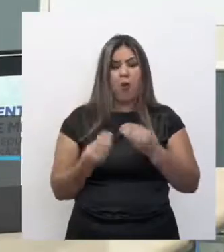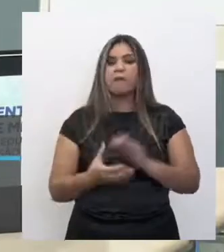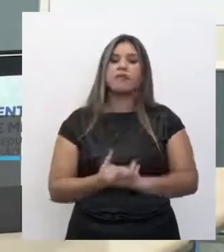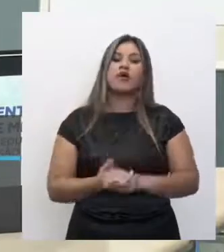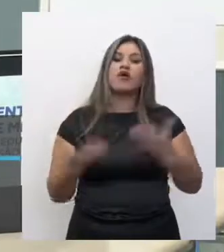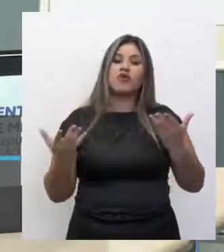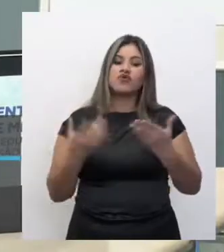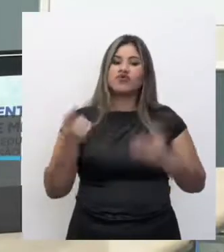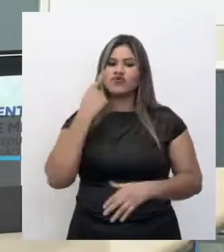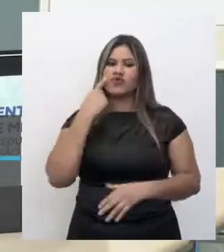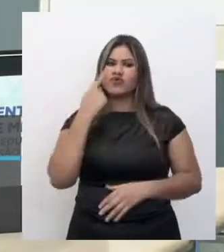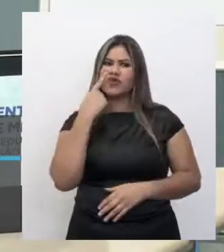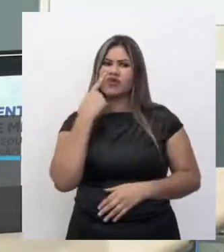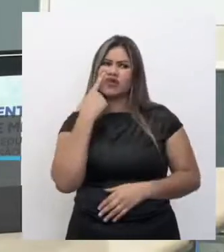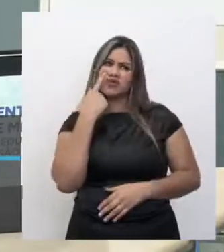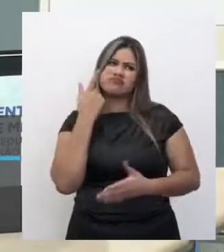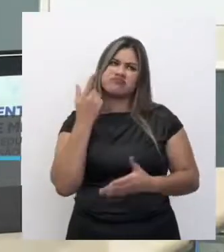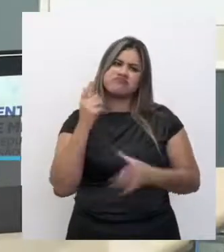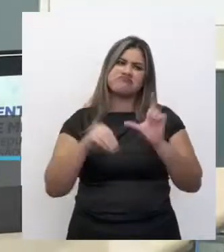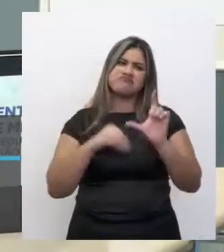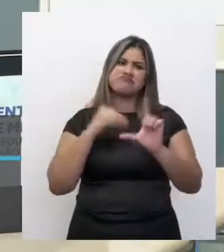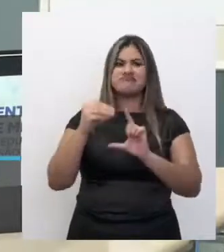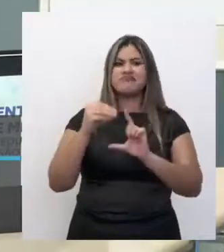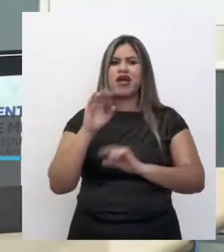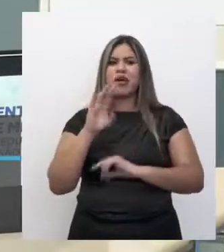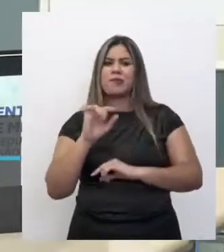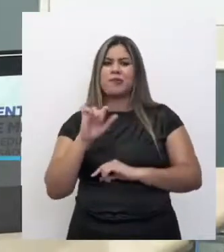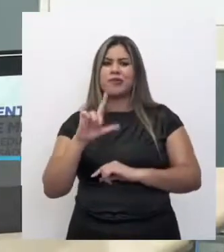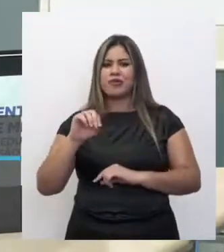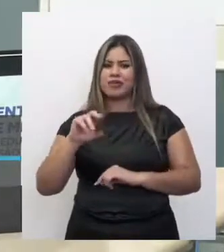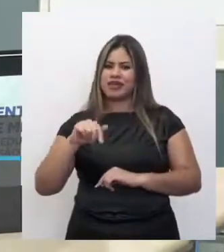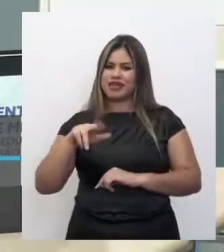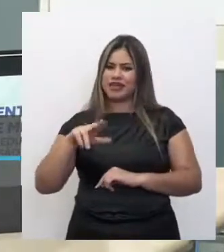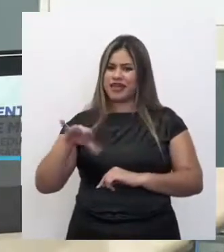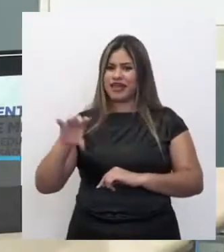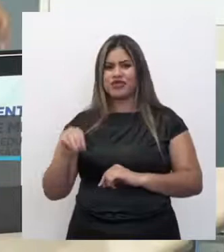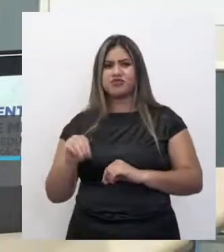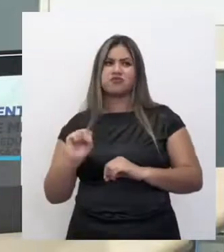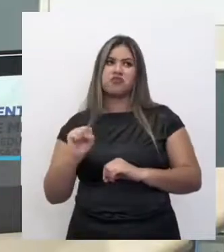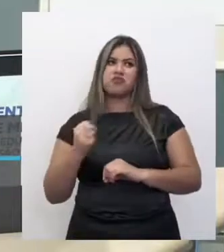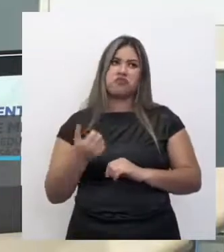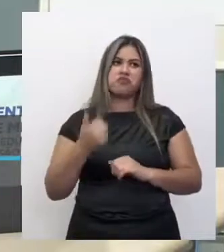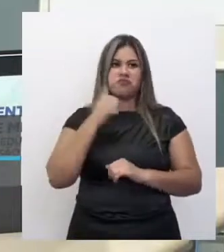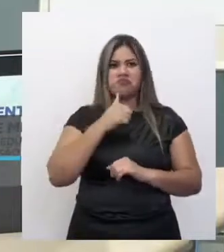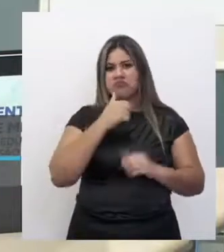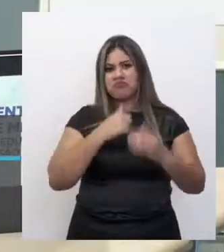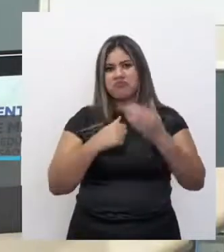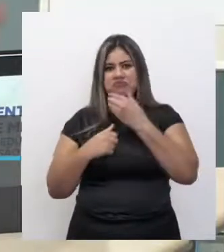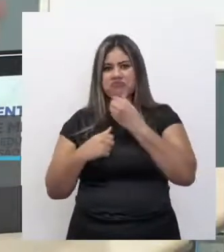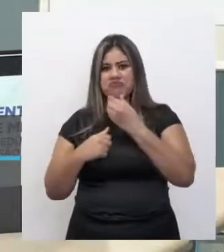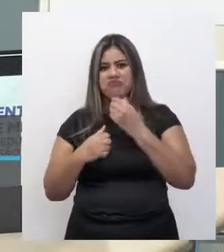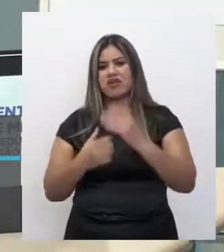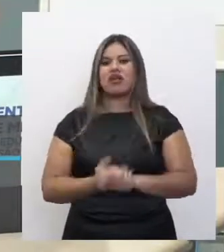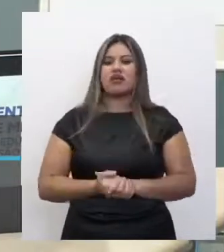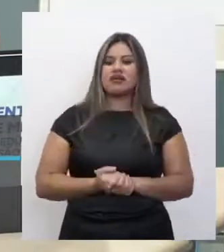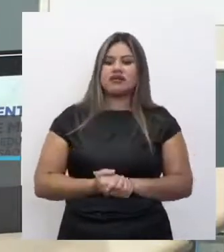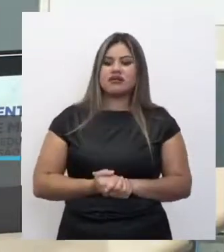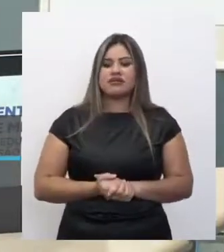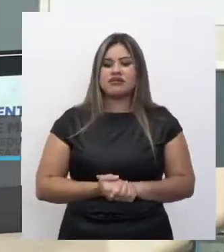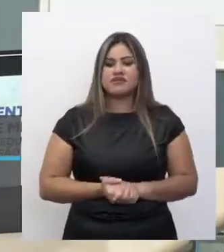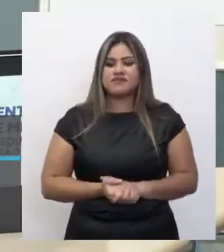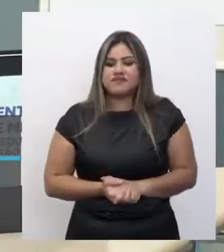post de blogueiro ou blogueira. E aí a gente já começa numa colhida. Vamos abrir o chat. Coloca o chat para ferver, que esse chat